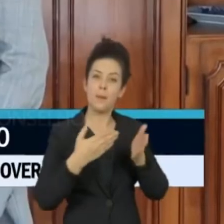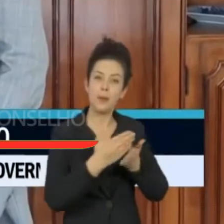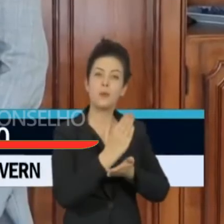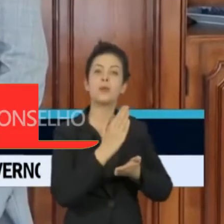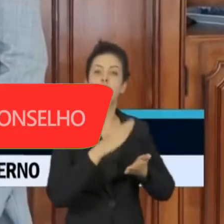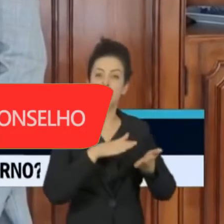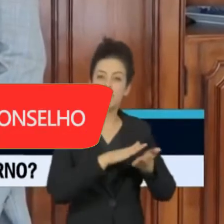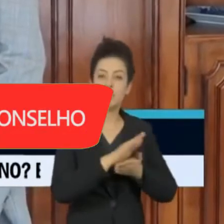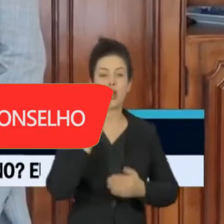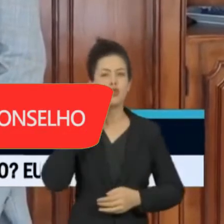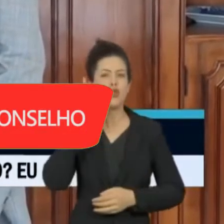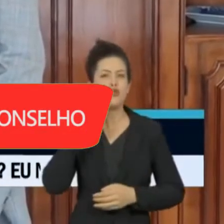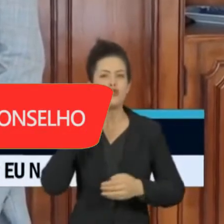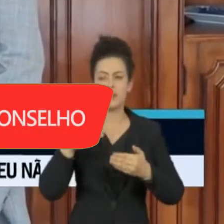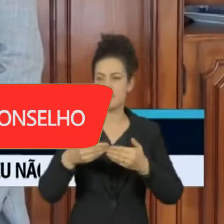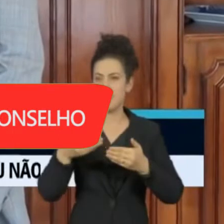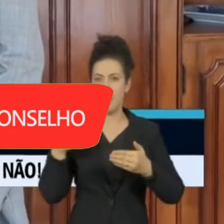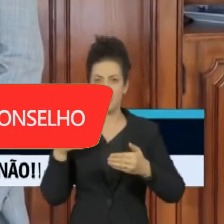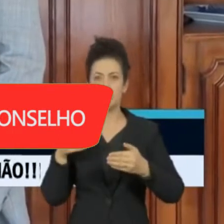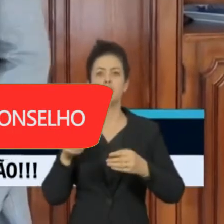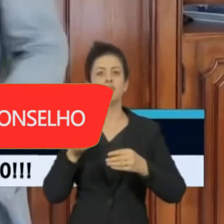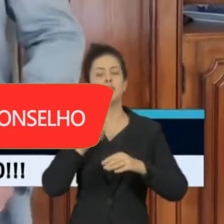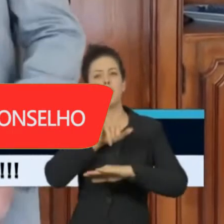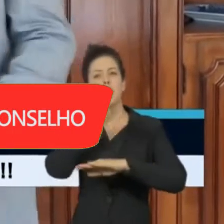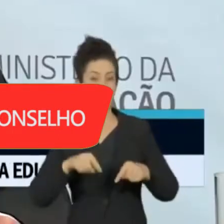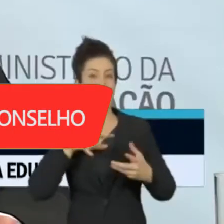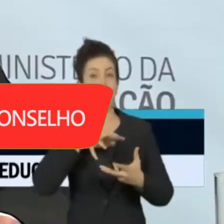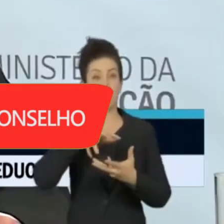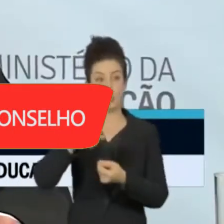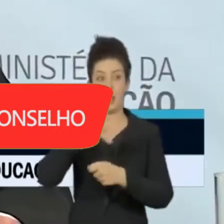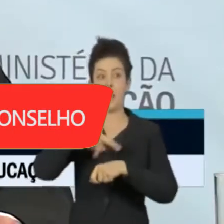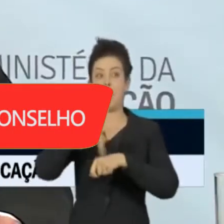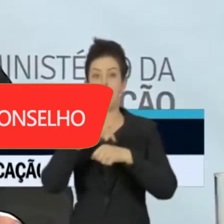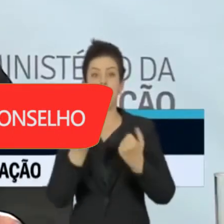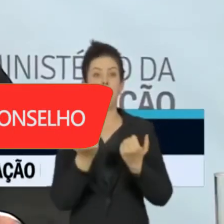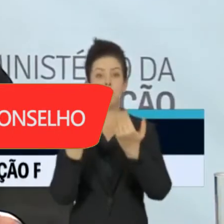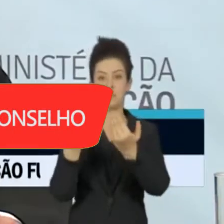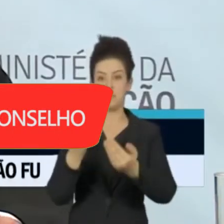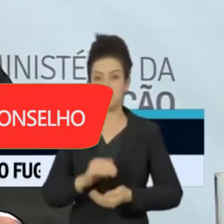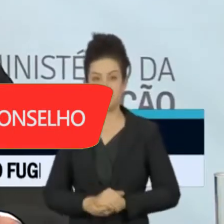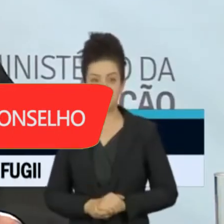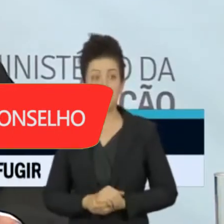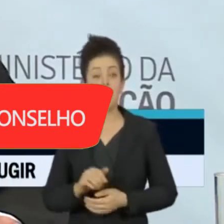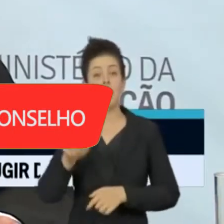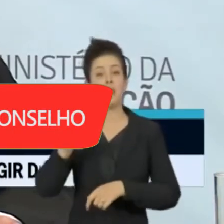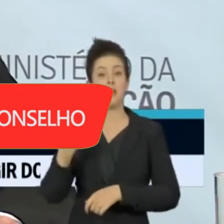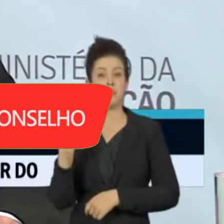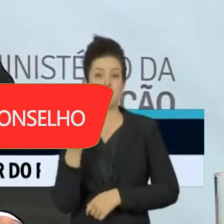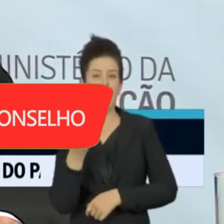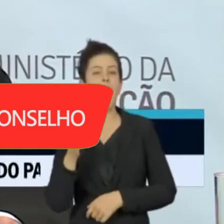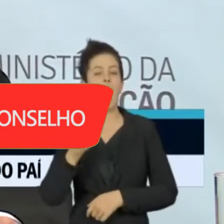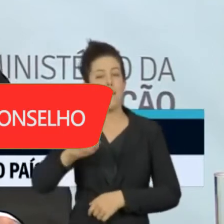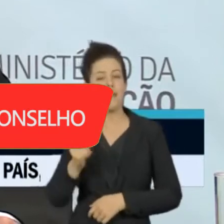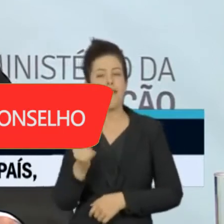uma nota divulgada na noite desta quinta-feira, o Banco Mundial informou que o ex-ministro da Educação, Abraham Van